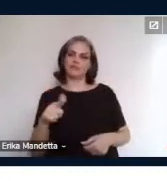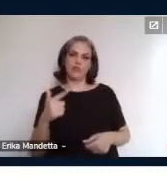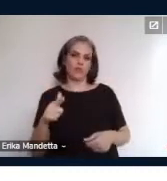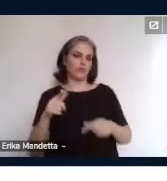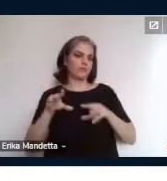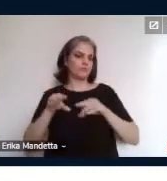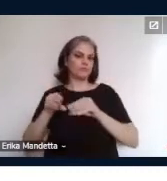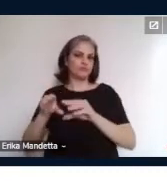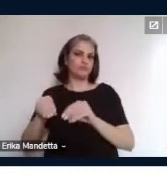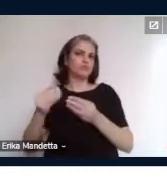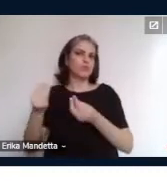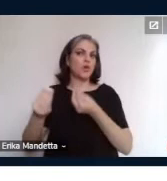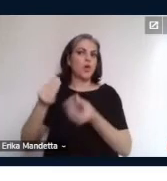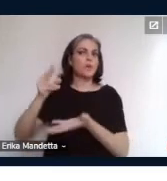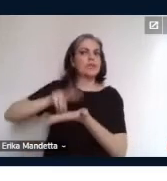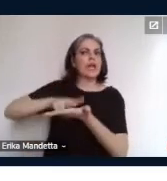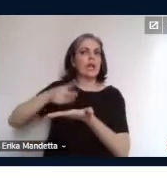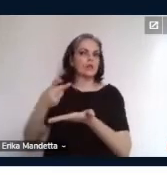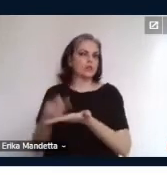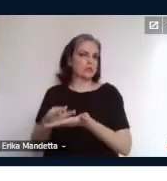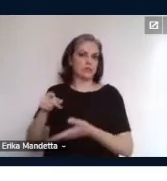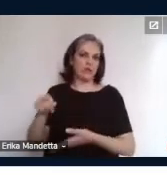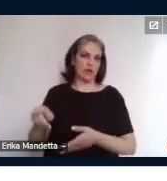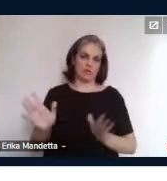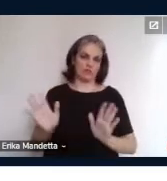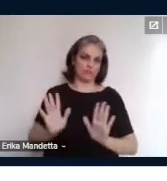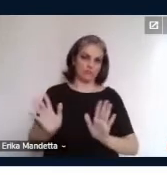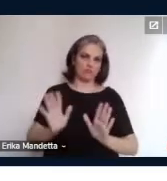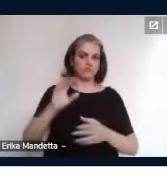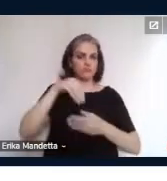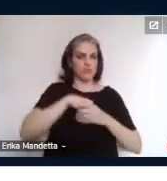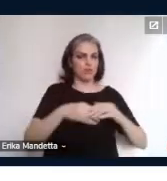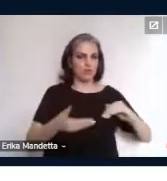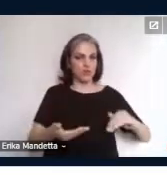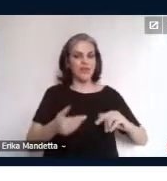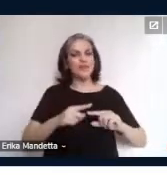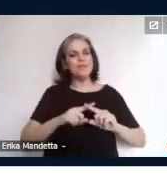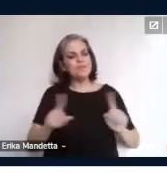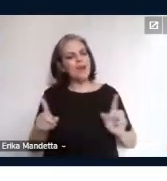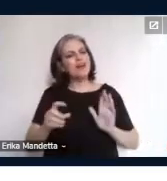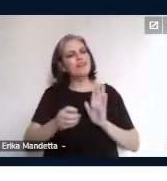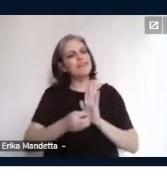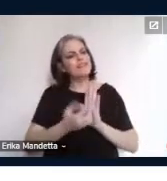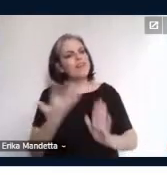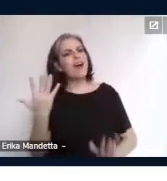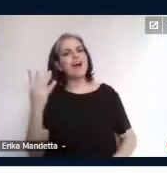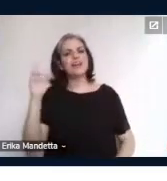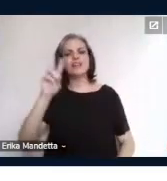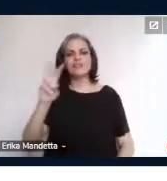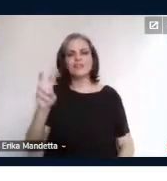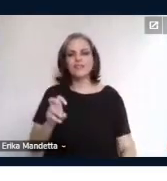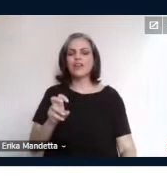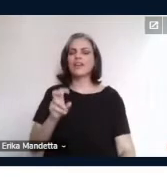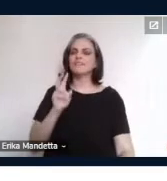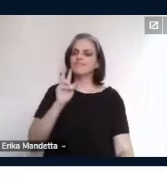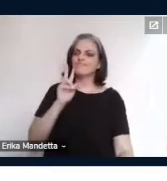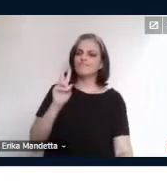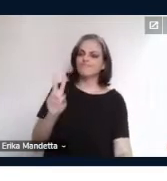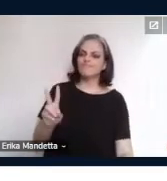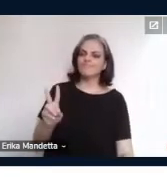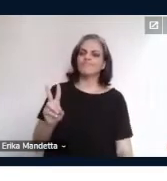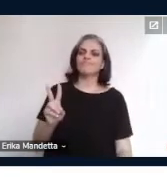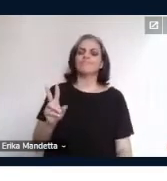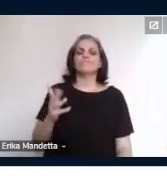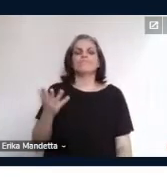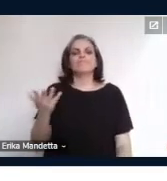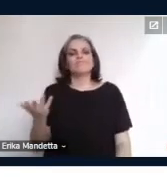dentro do Congresso Nacional, em vários momentos isso estava